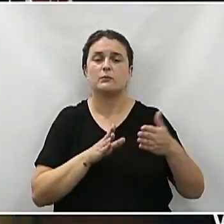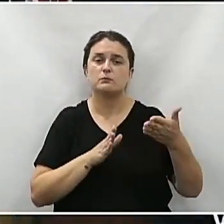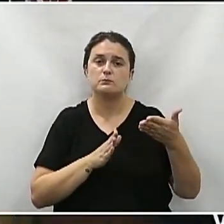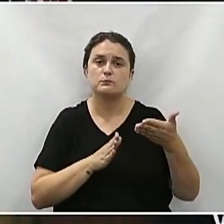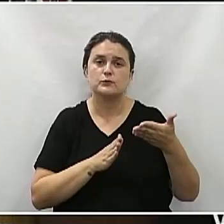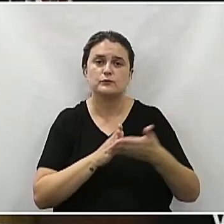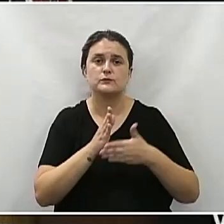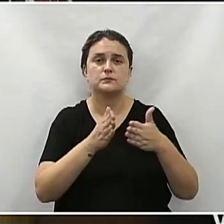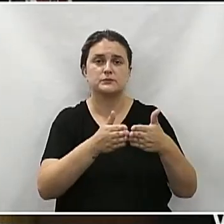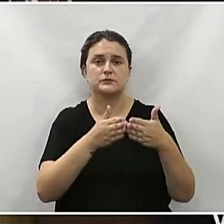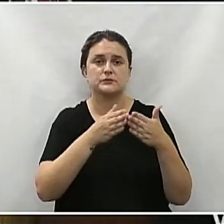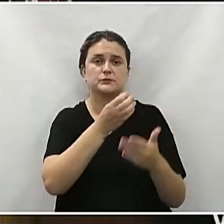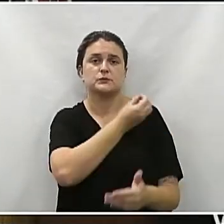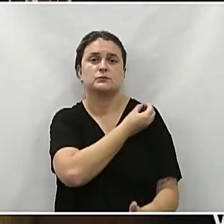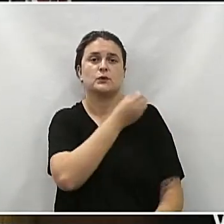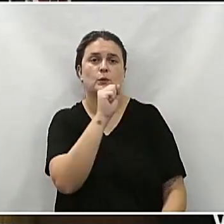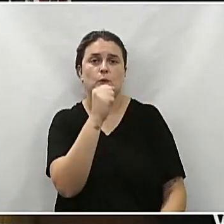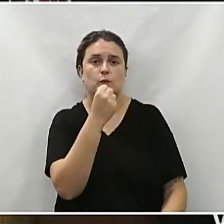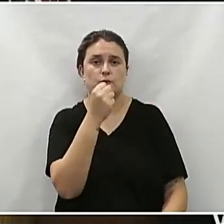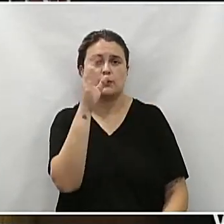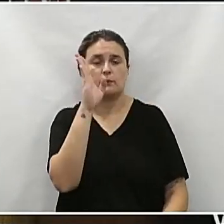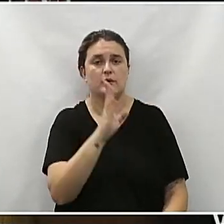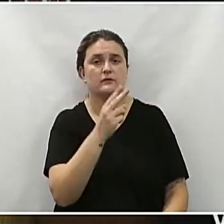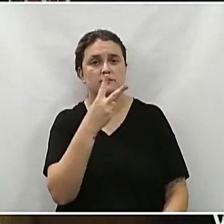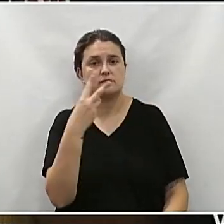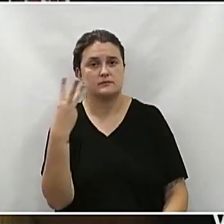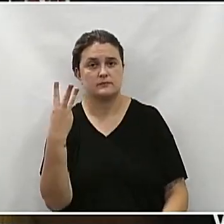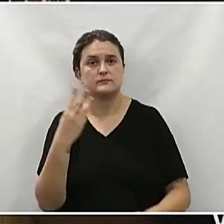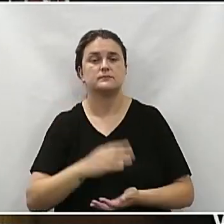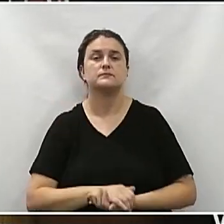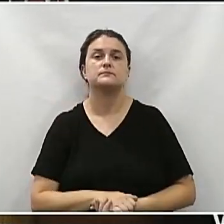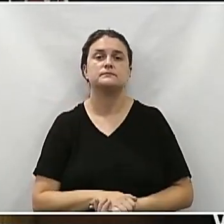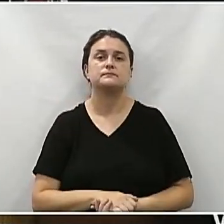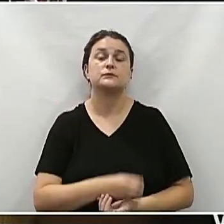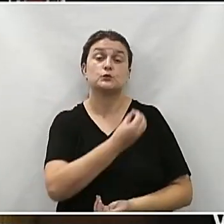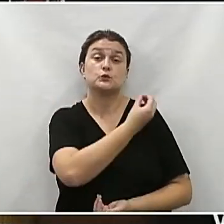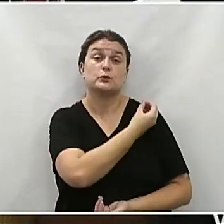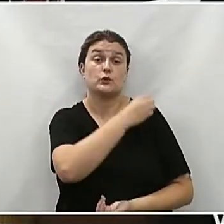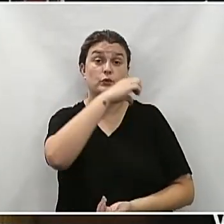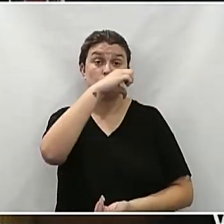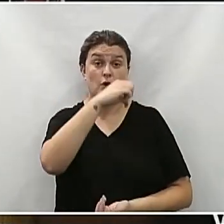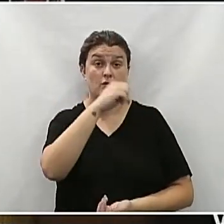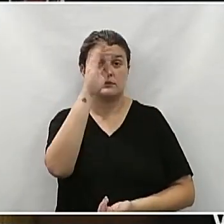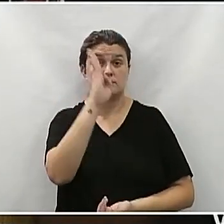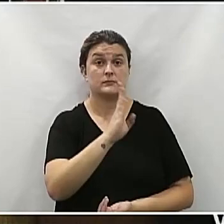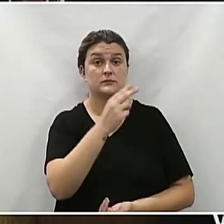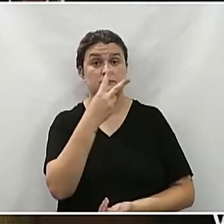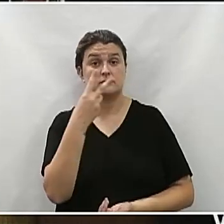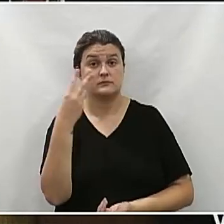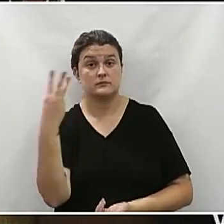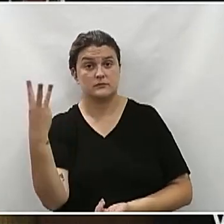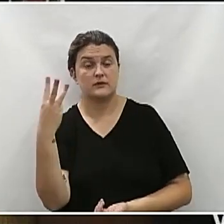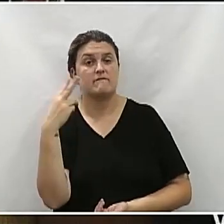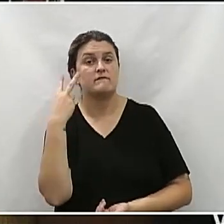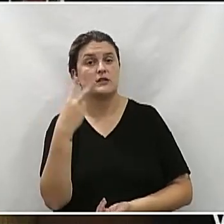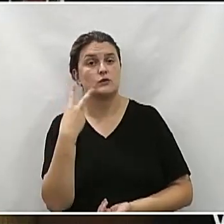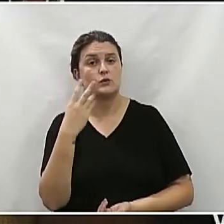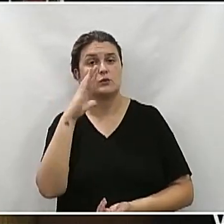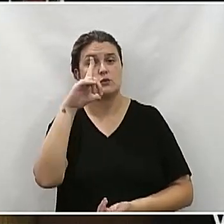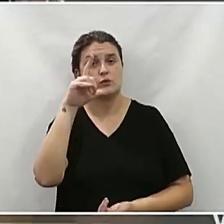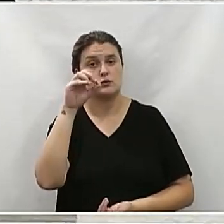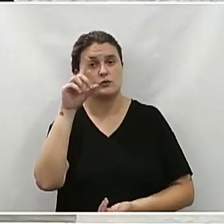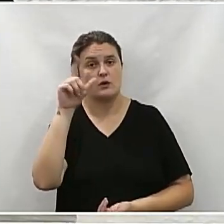Aprovado o requerimento de número 8 de 2023. Número 9 de 2023, do vereador Clodoaldo